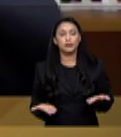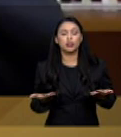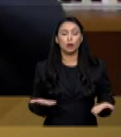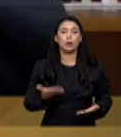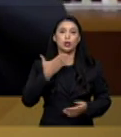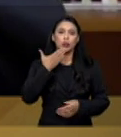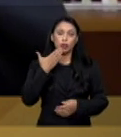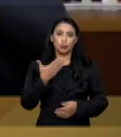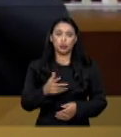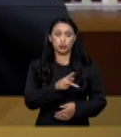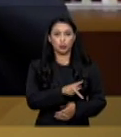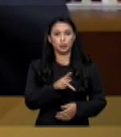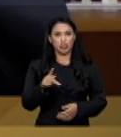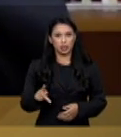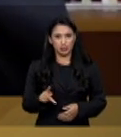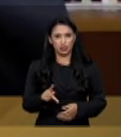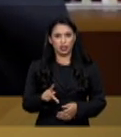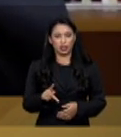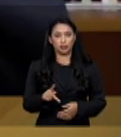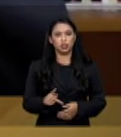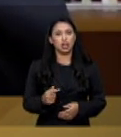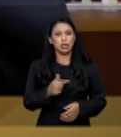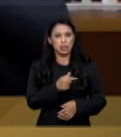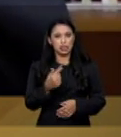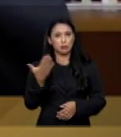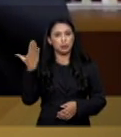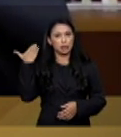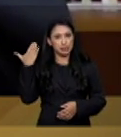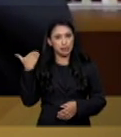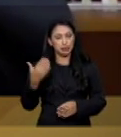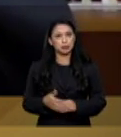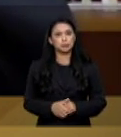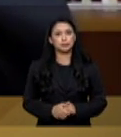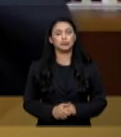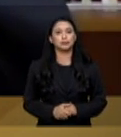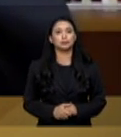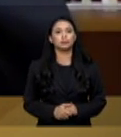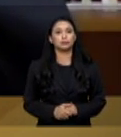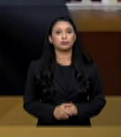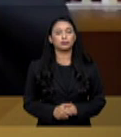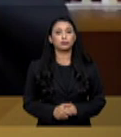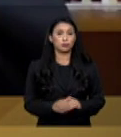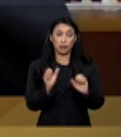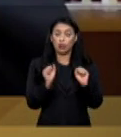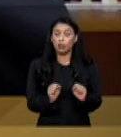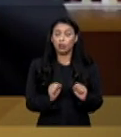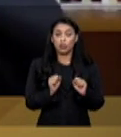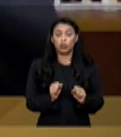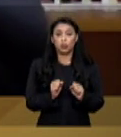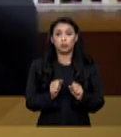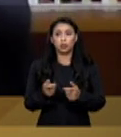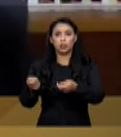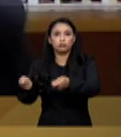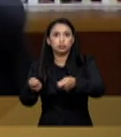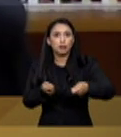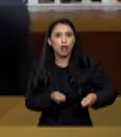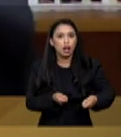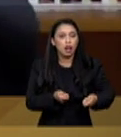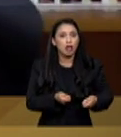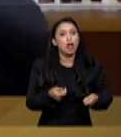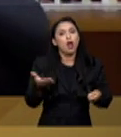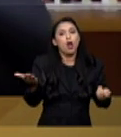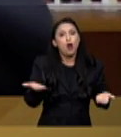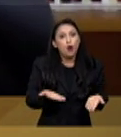eminente presidente, na ocasião, que me permitisse trazer a decisão nesta sessão